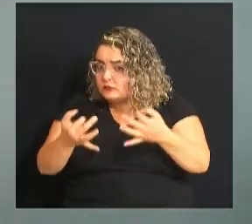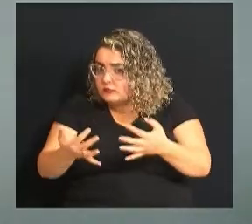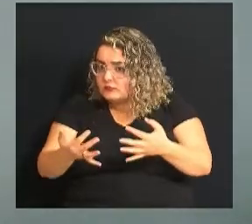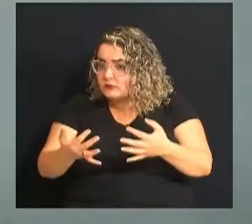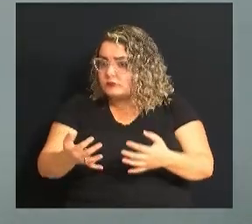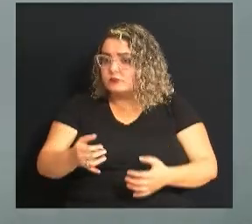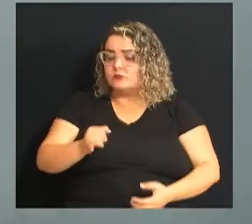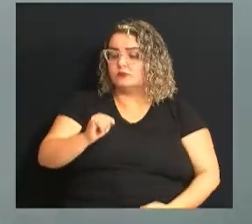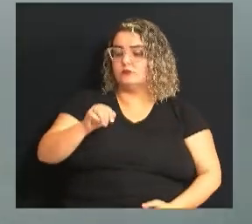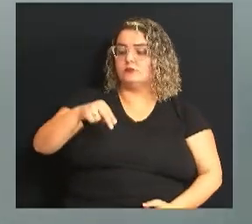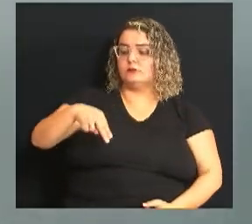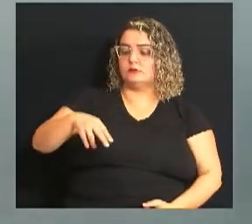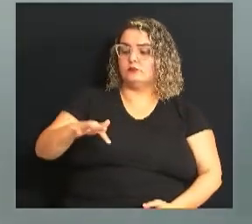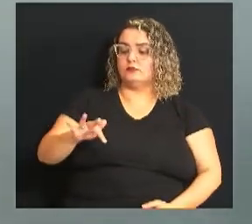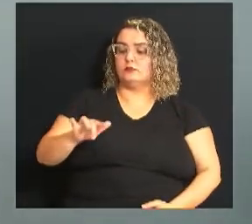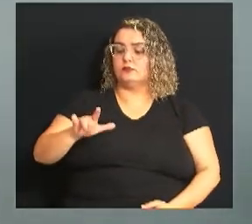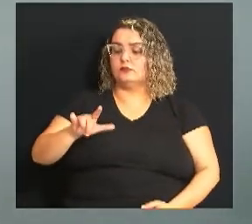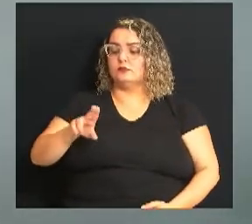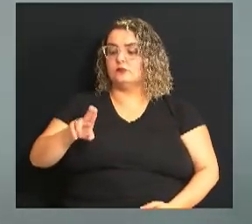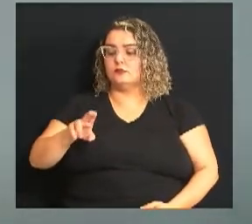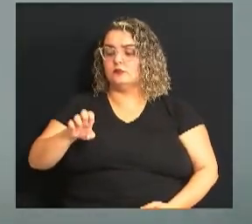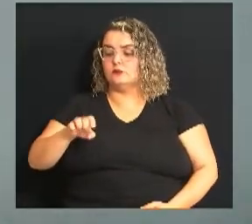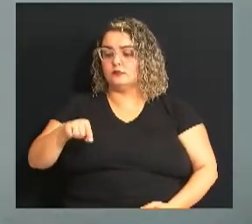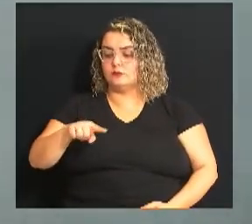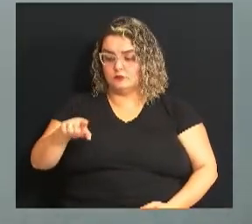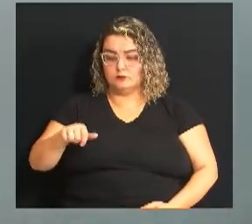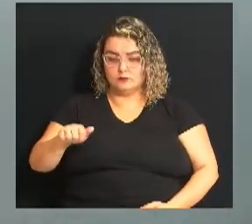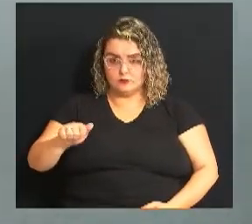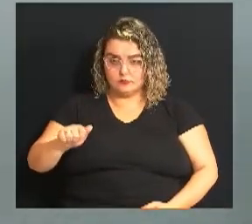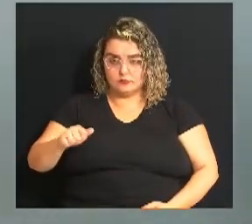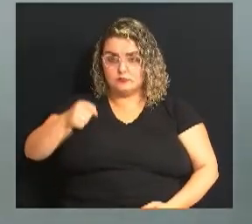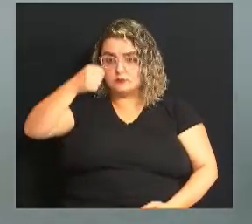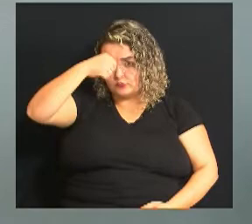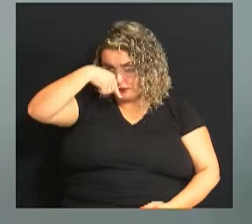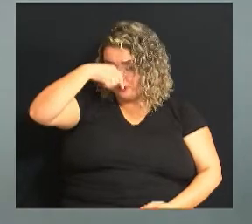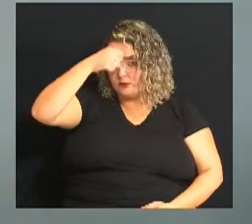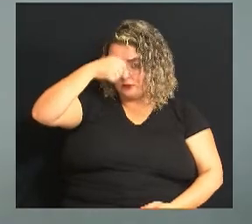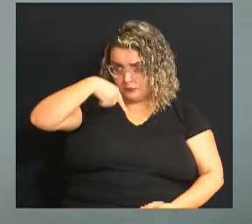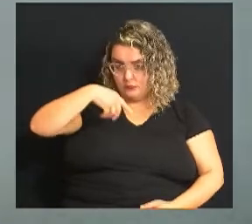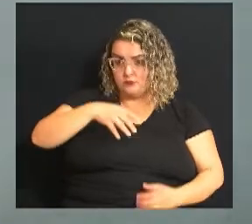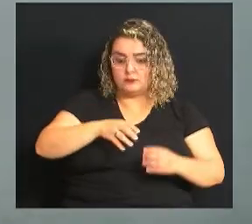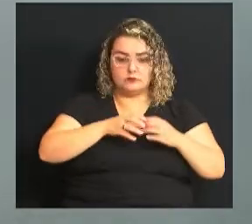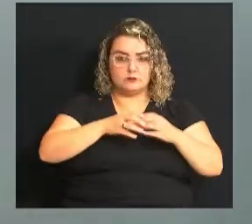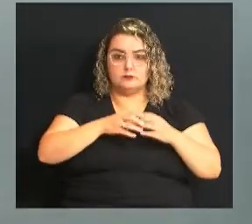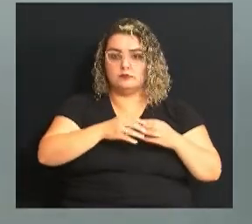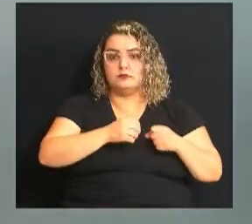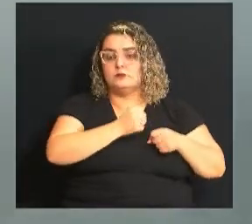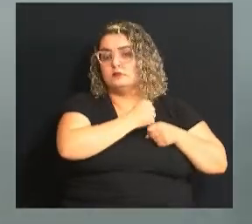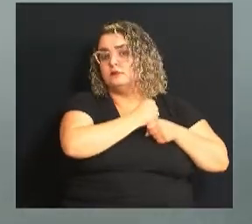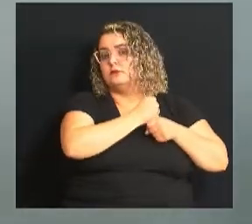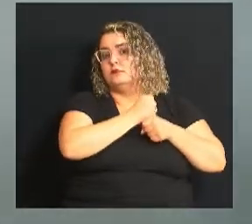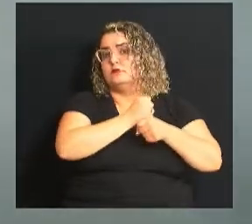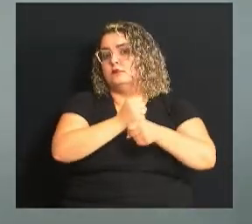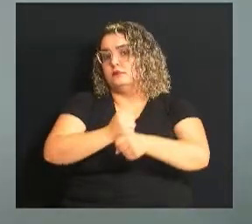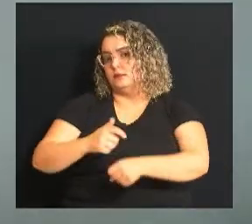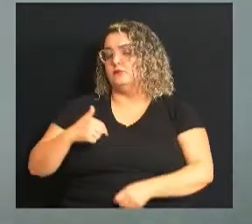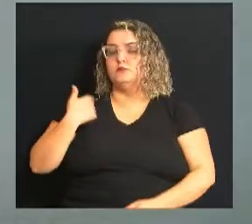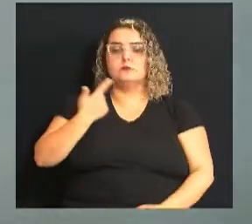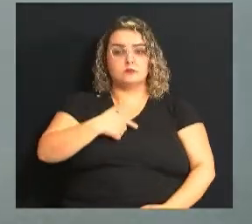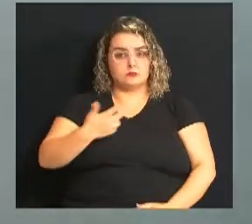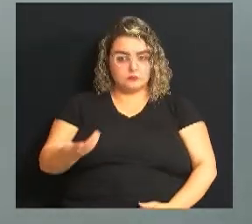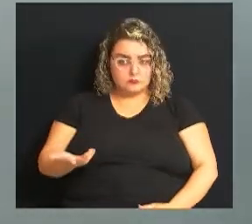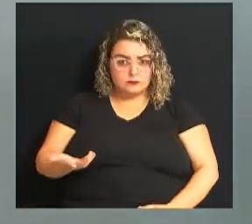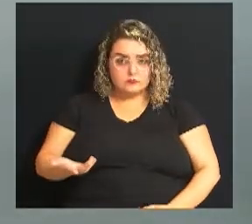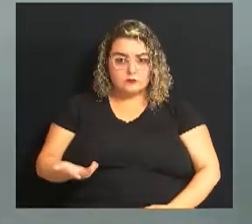influenza, por exemplo, a vacina, a gripe, né? Ela convive há centenas de anos com a gente. Mas, vira